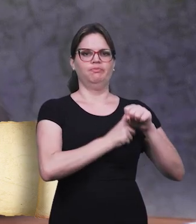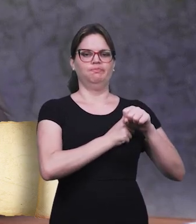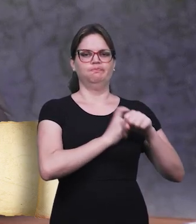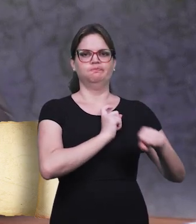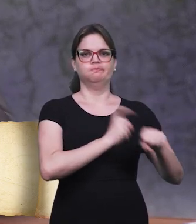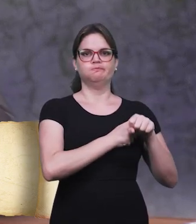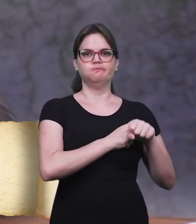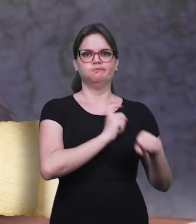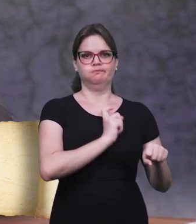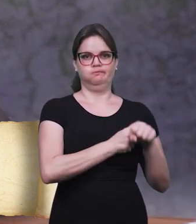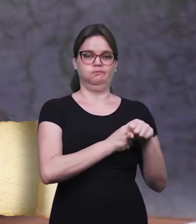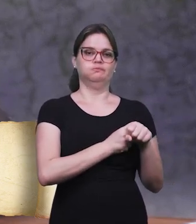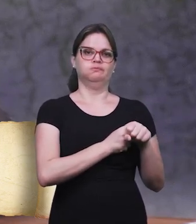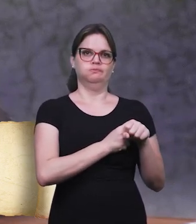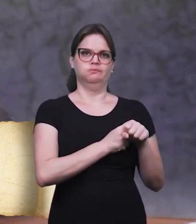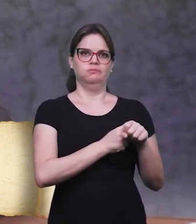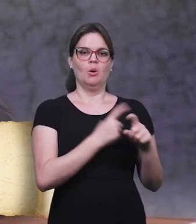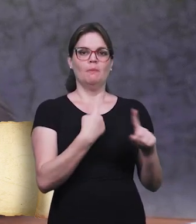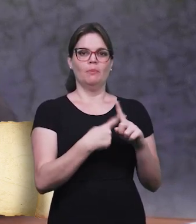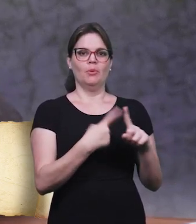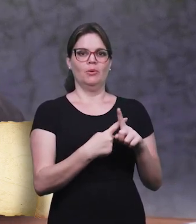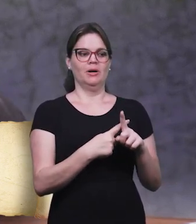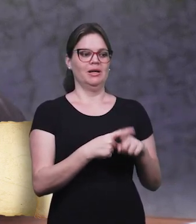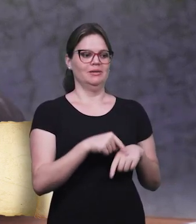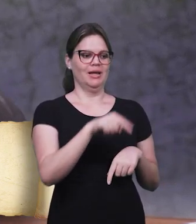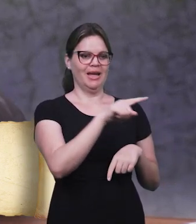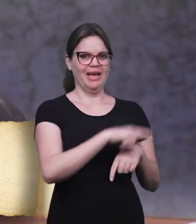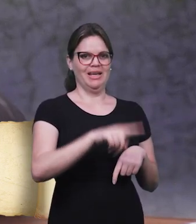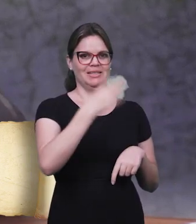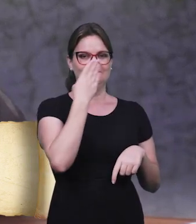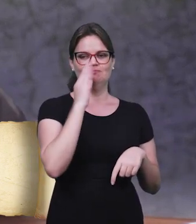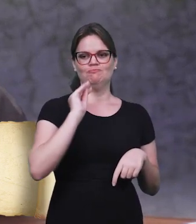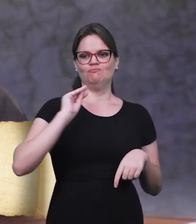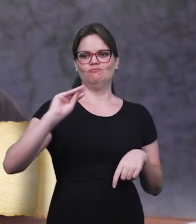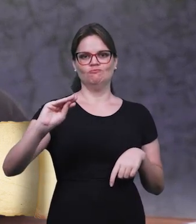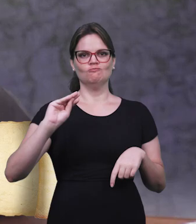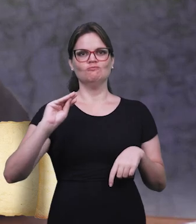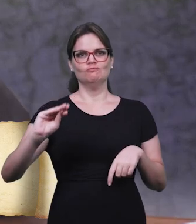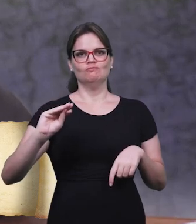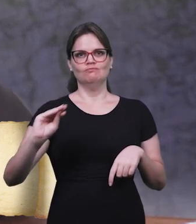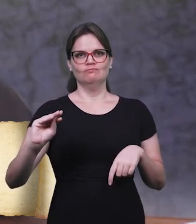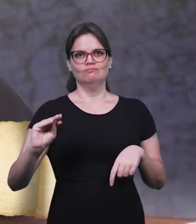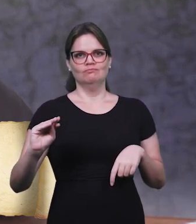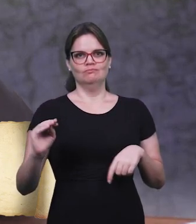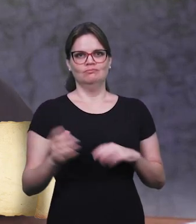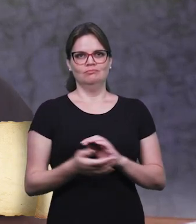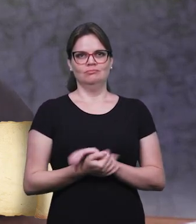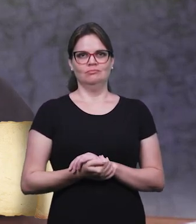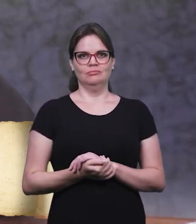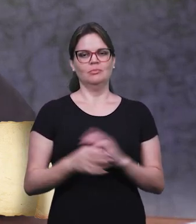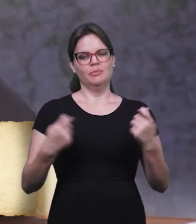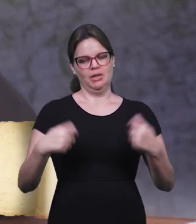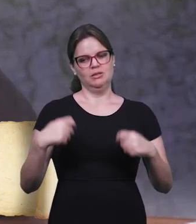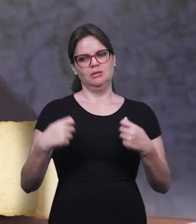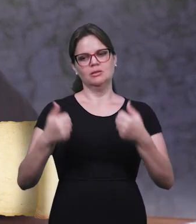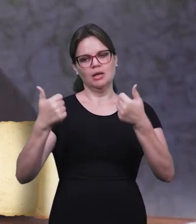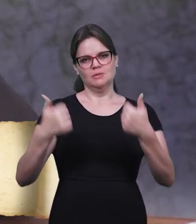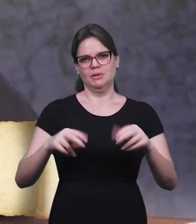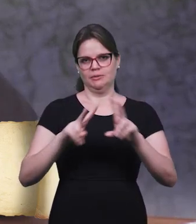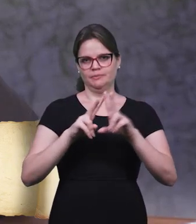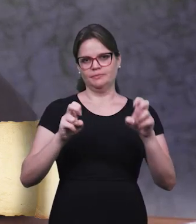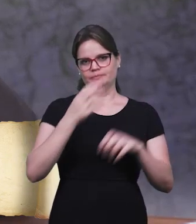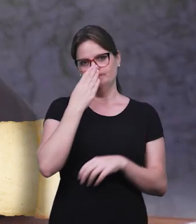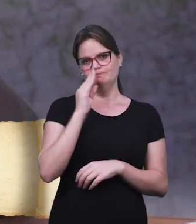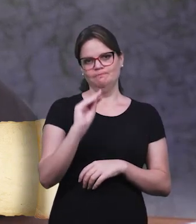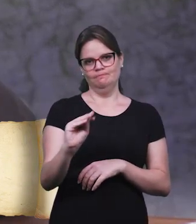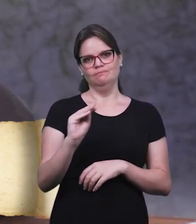coração endurecido, porque exatamente na rejeição, uma palavra precisa ser explicada, né? Precisa ser explicada